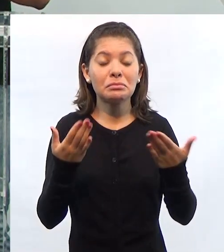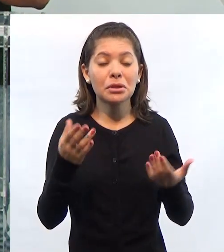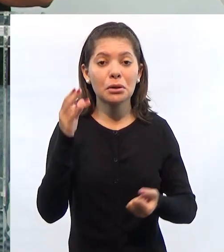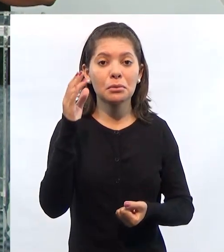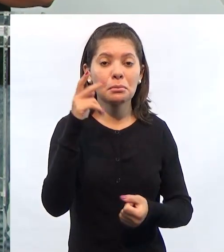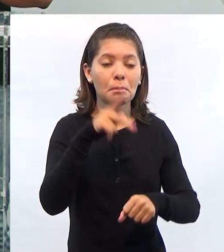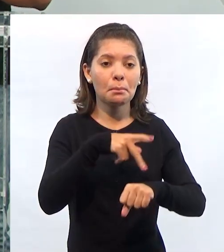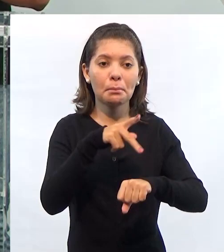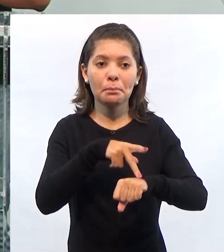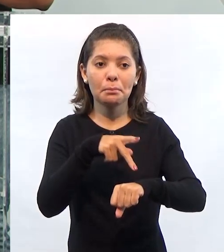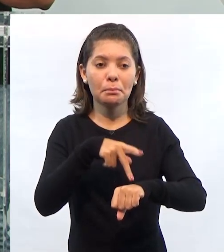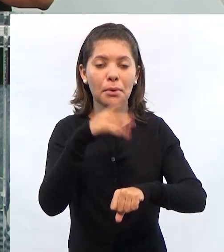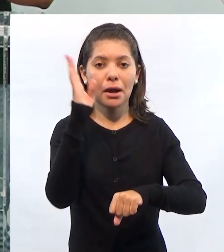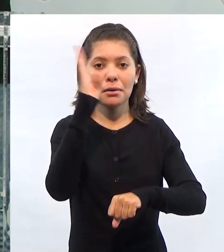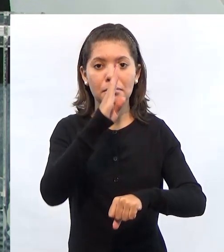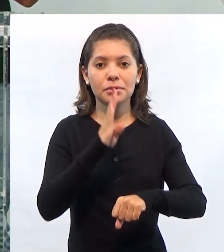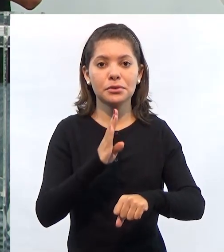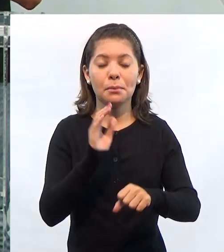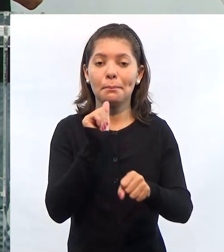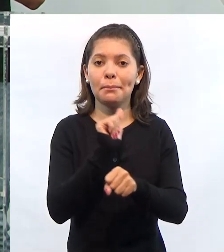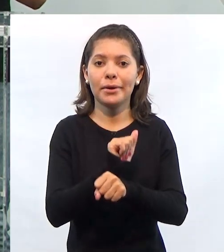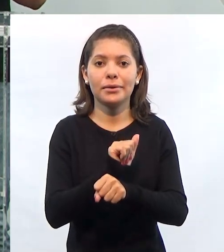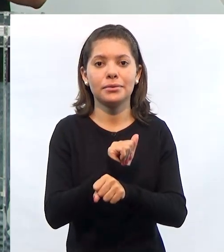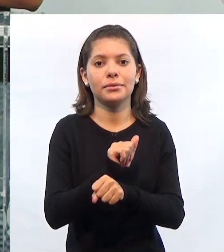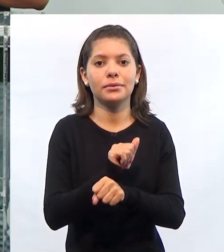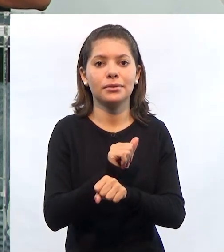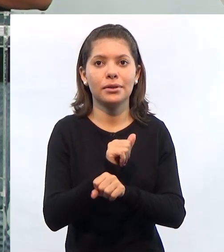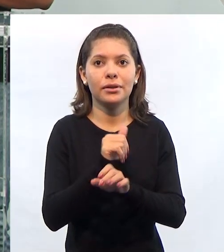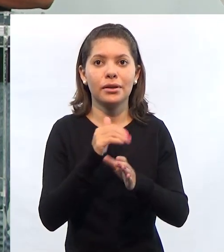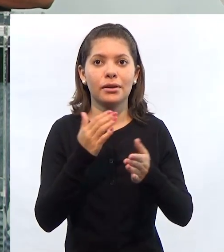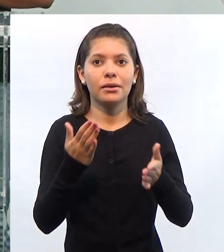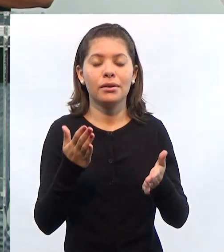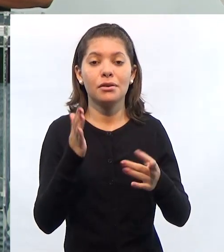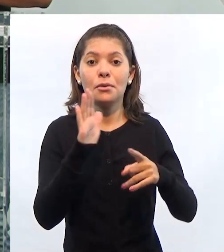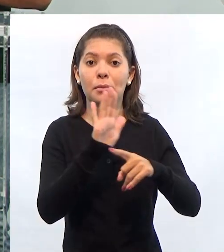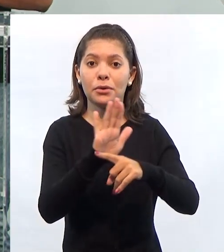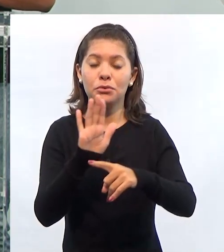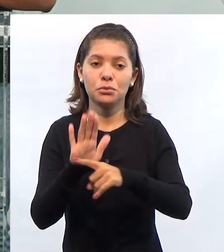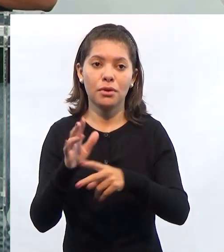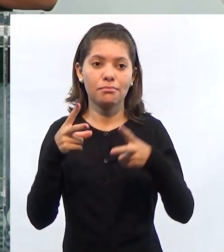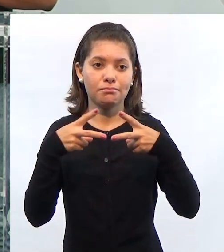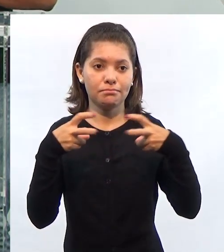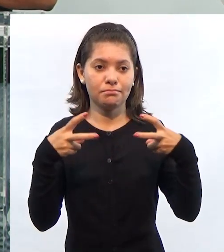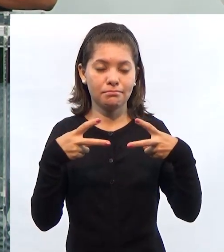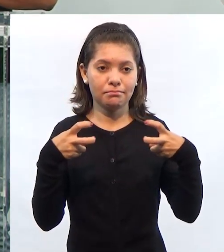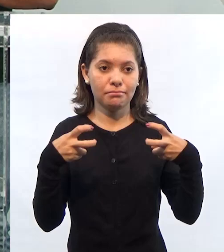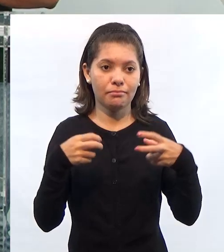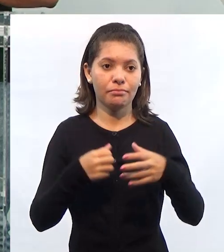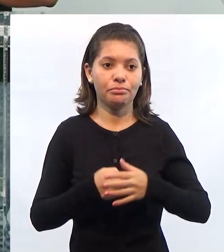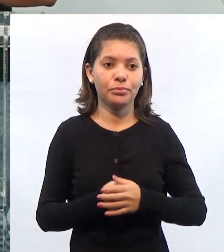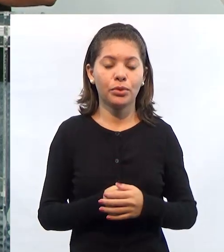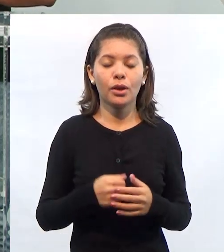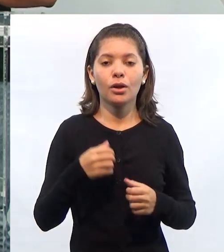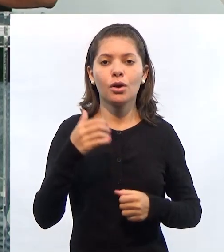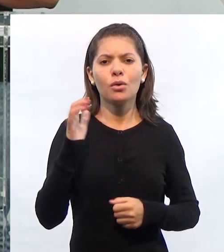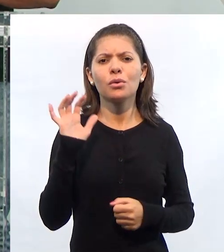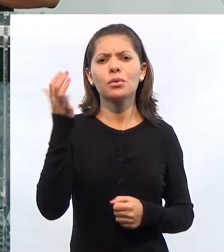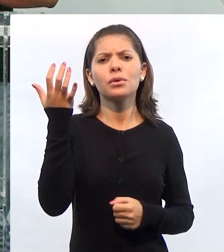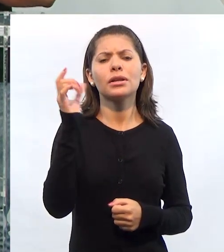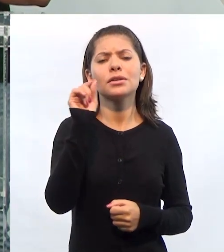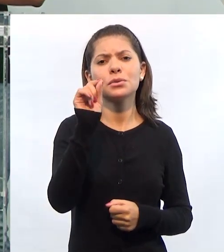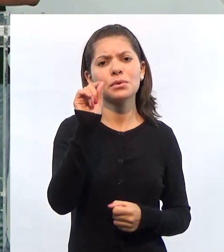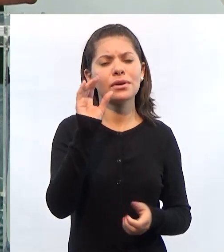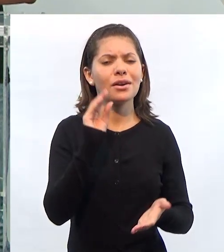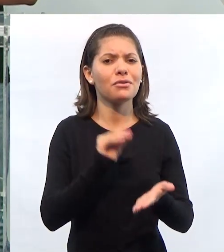o país para. E o grande fornecedor de combustível no Brasil é a Petrobras. O que acontece